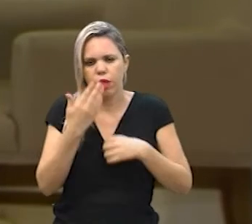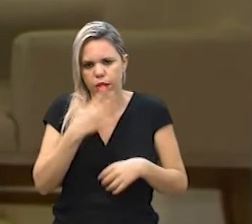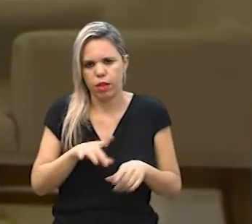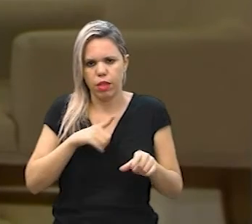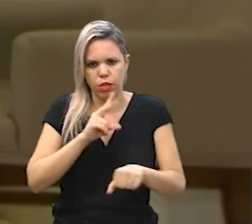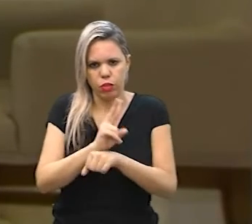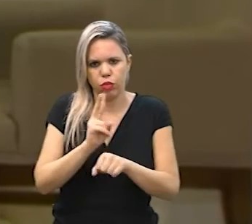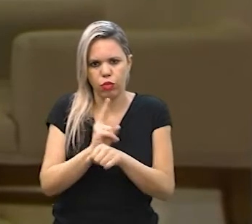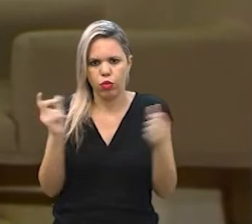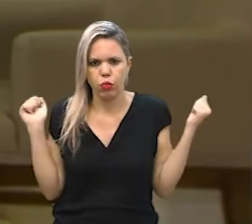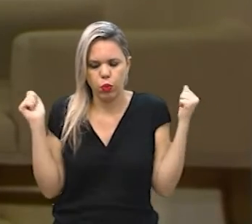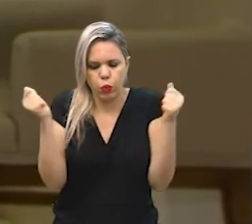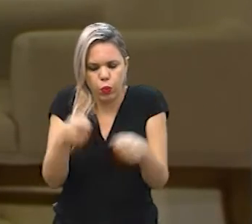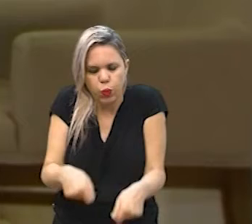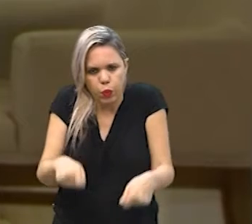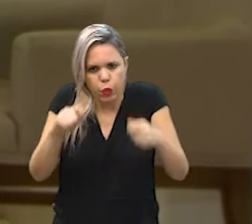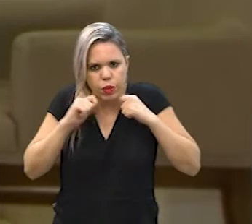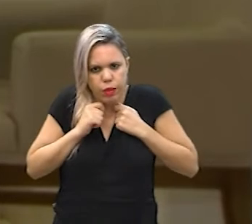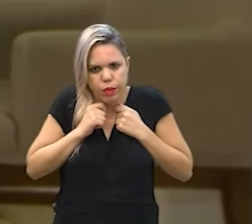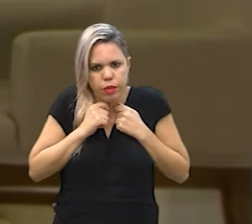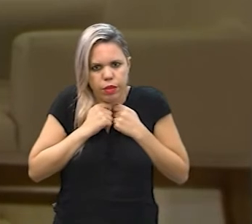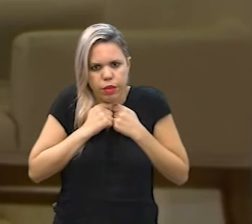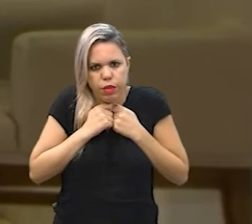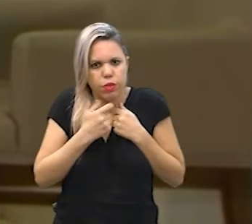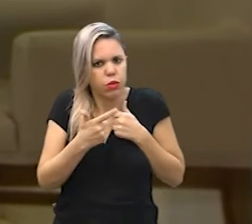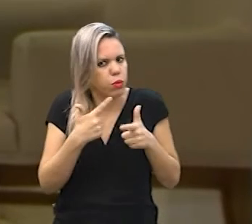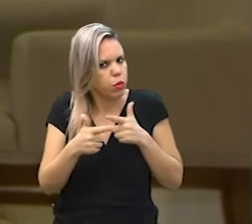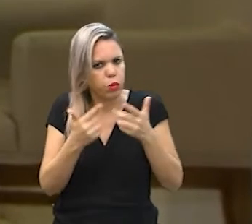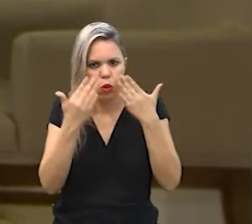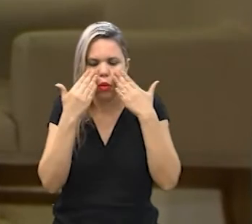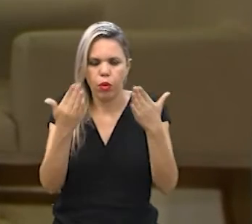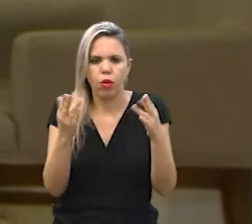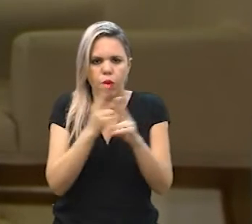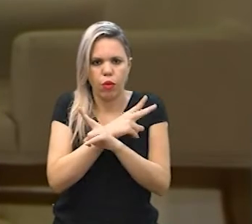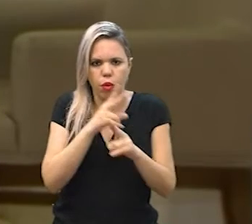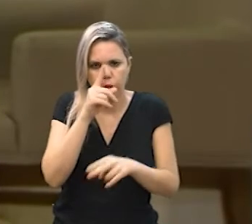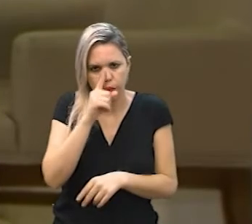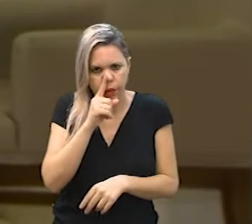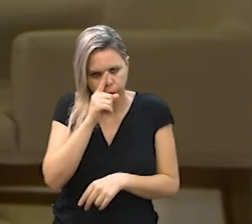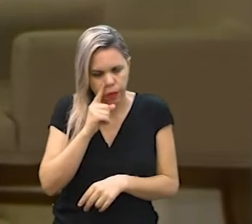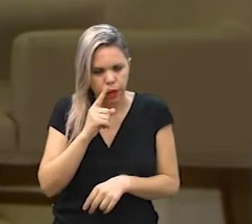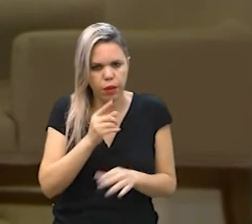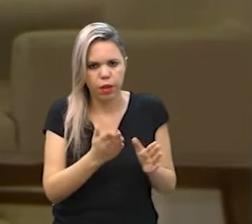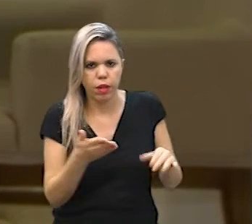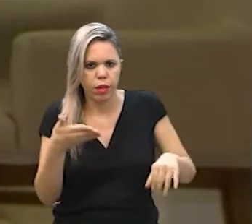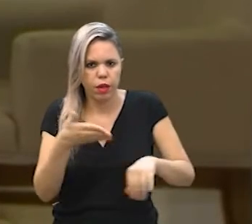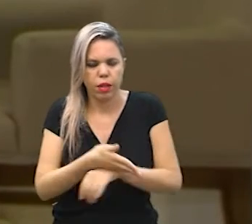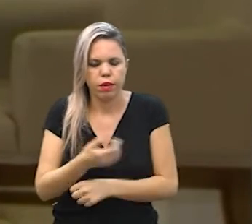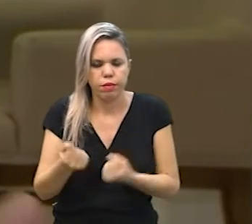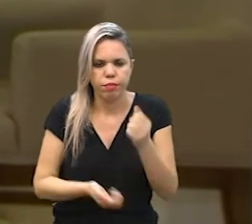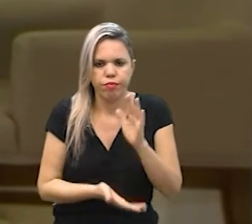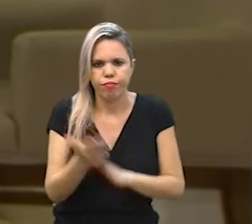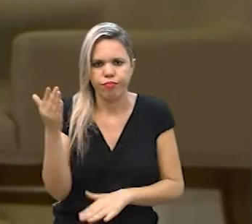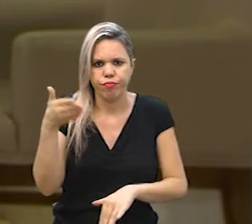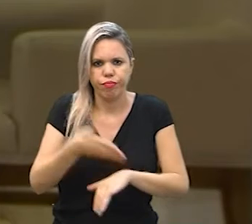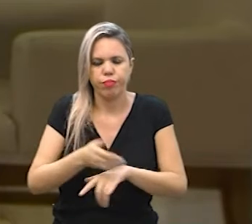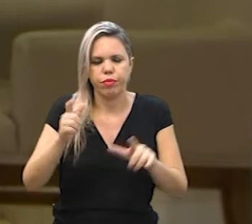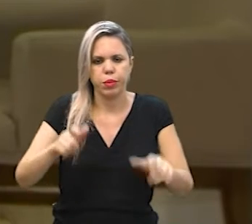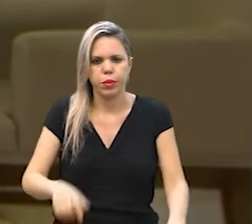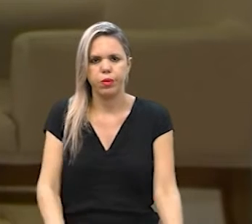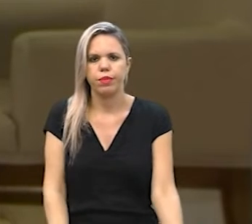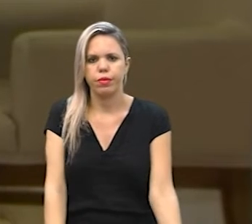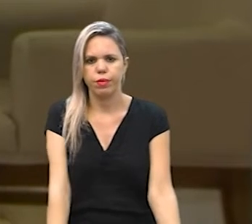protegida com lençol ou com uma manta, para que ela não seja exposta ao vento, mesmo não entrar no carro, sair no carro, entrar no